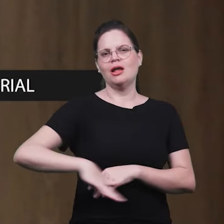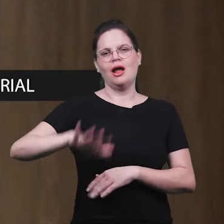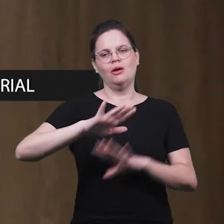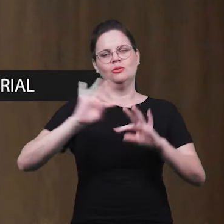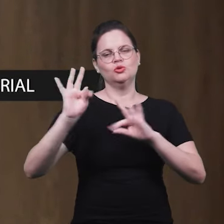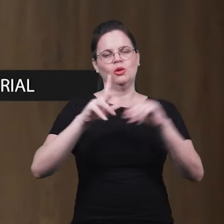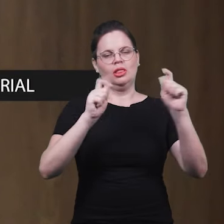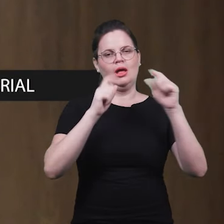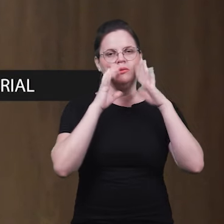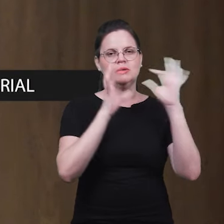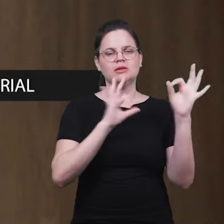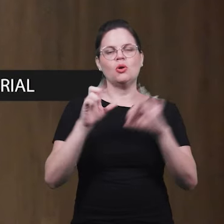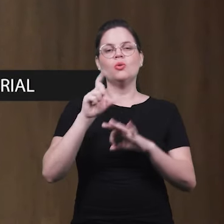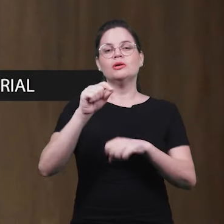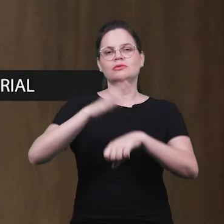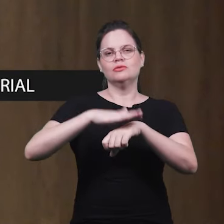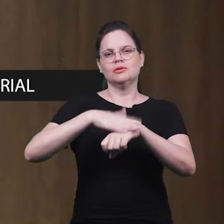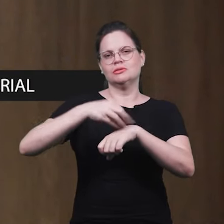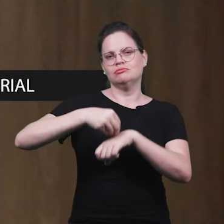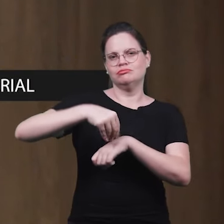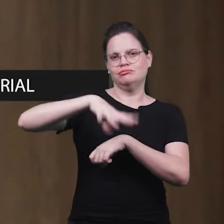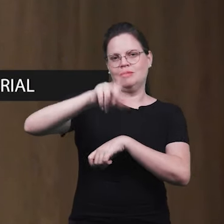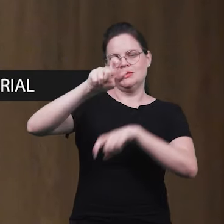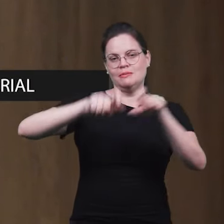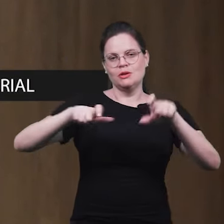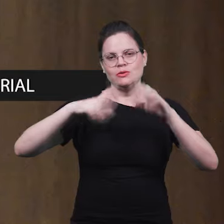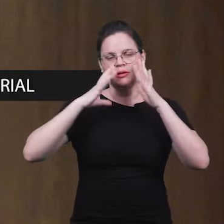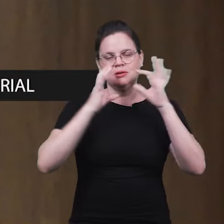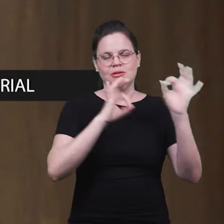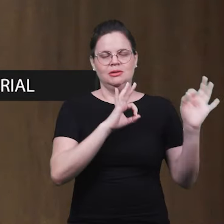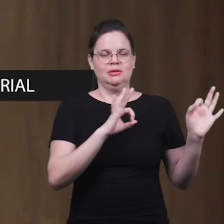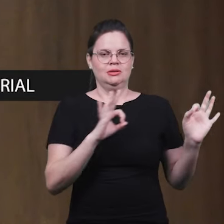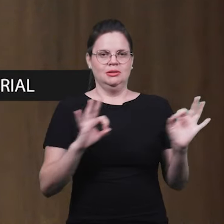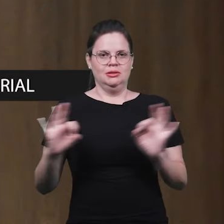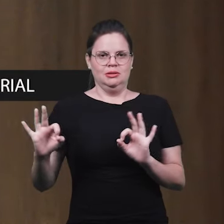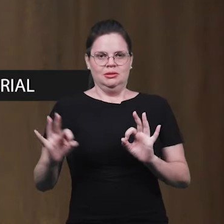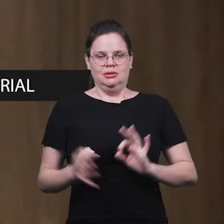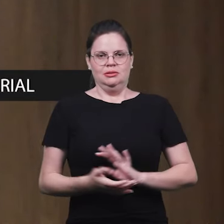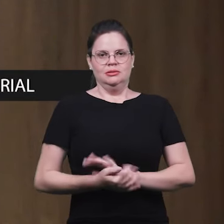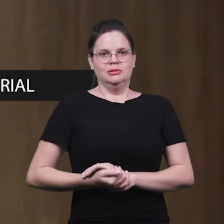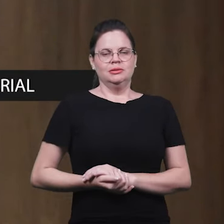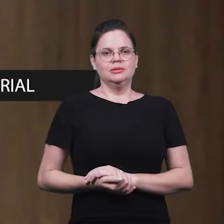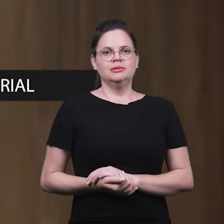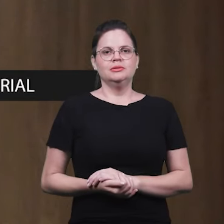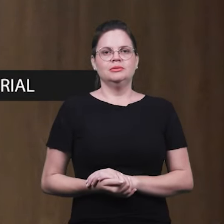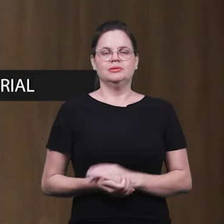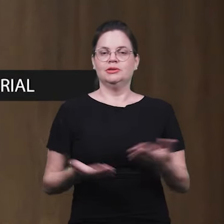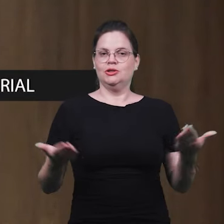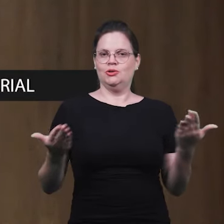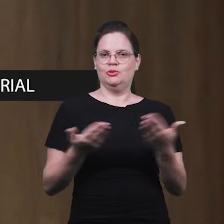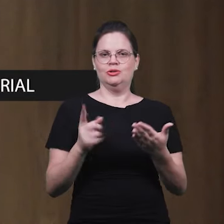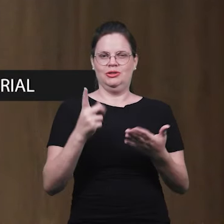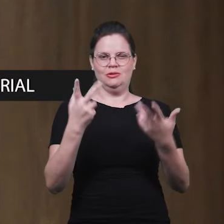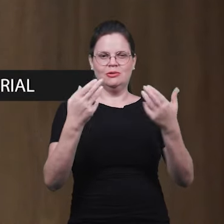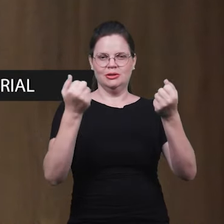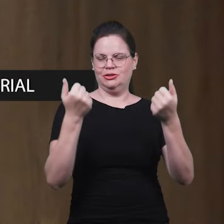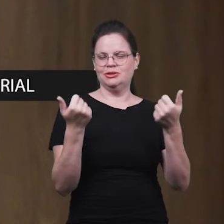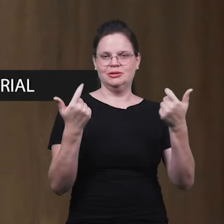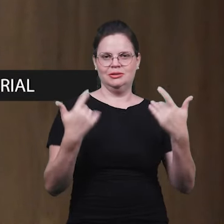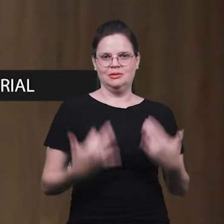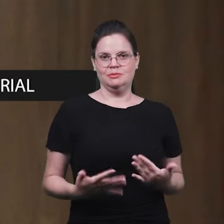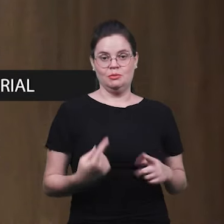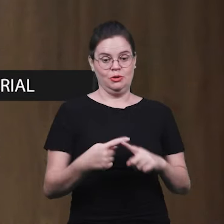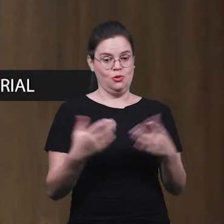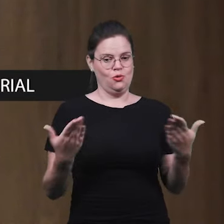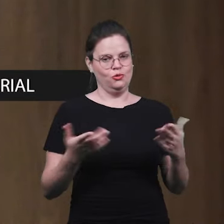Sim. Qual recado você daria para uma pessoa que está querendo, que está conhecendo hoje, como nós falamos antes, né? Hoje